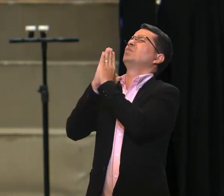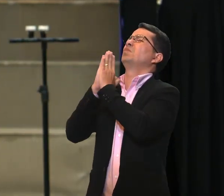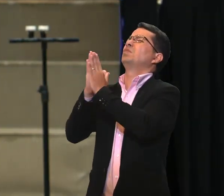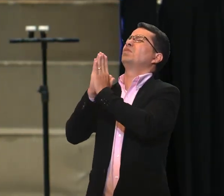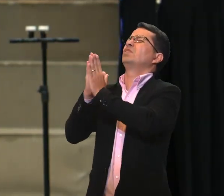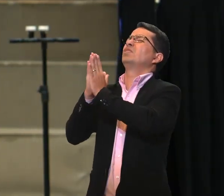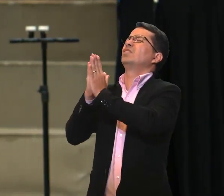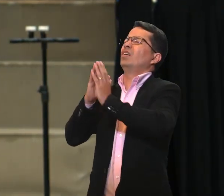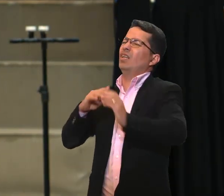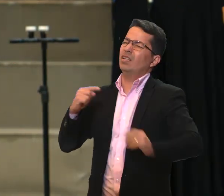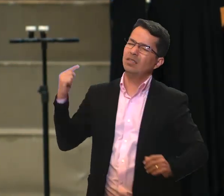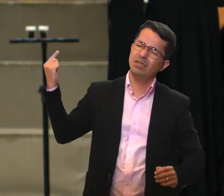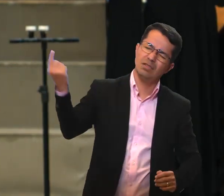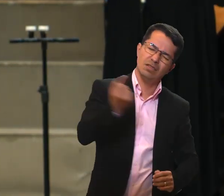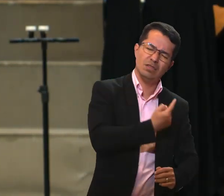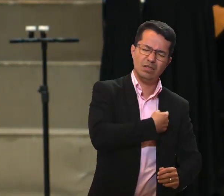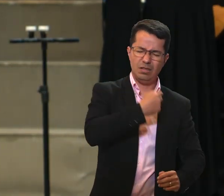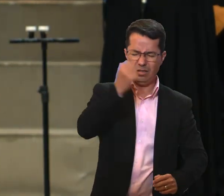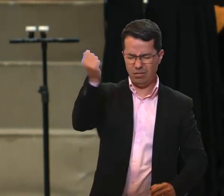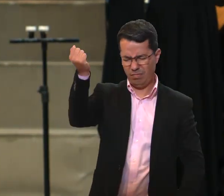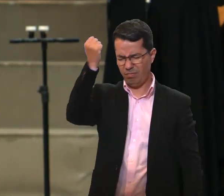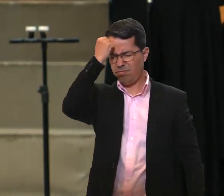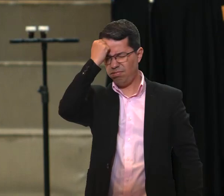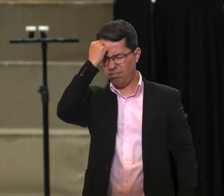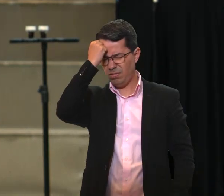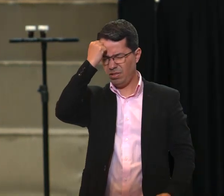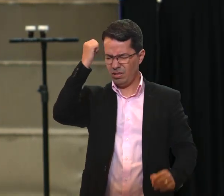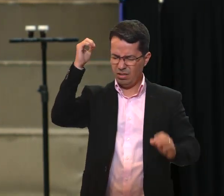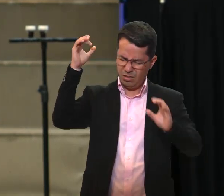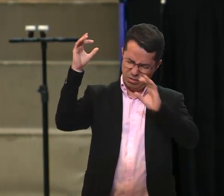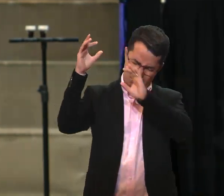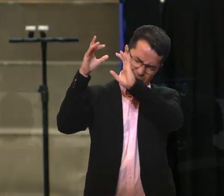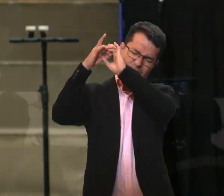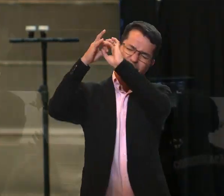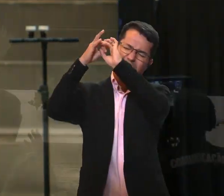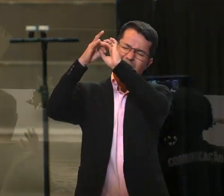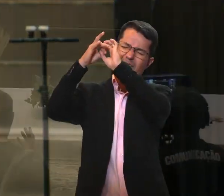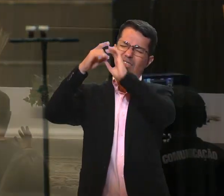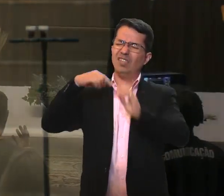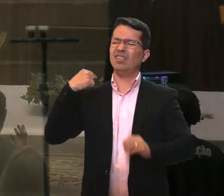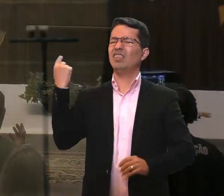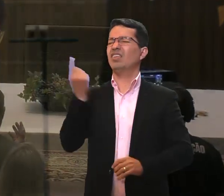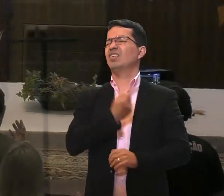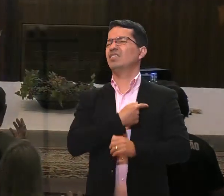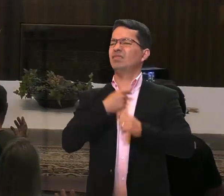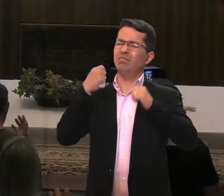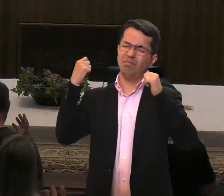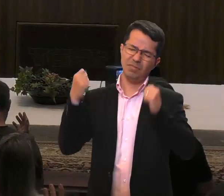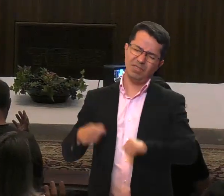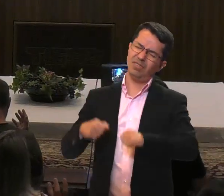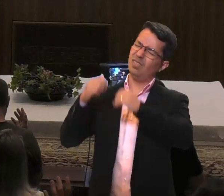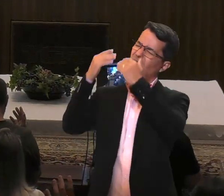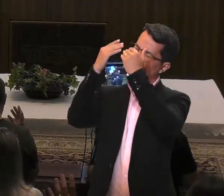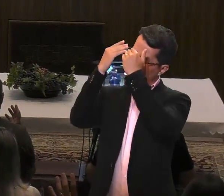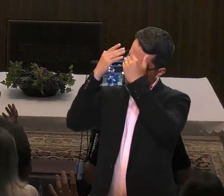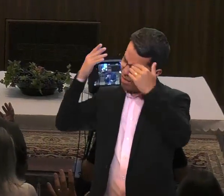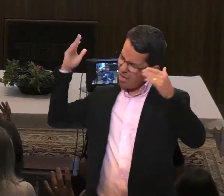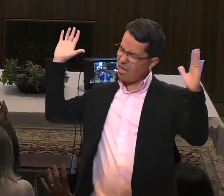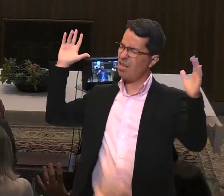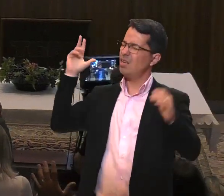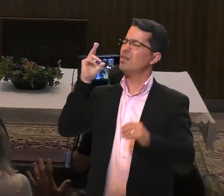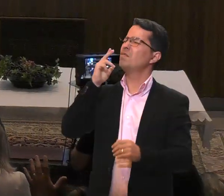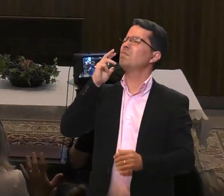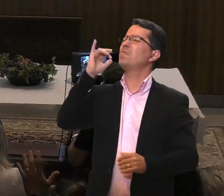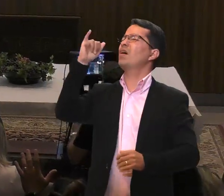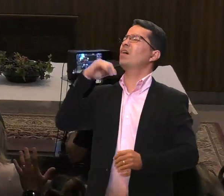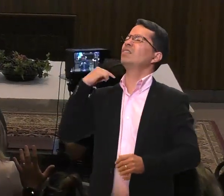que haja contrição, que haja quebrantamento verdadeiro na tua presença. Pai, nós clamamos.